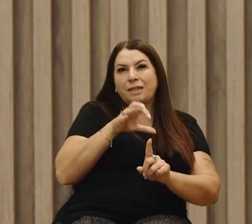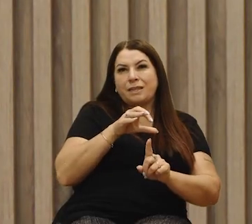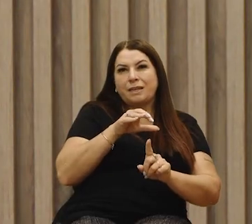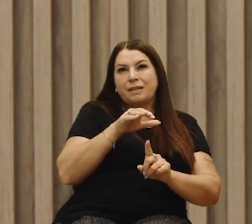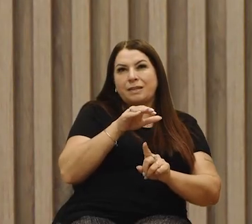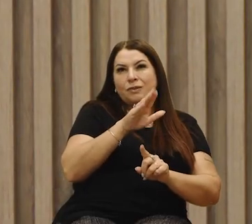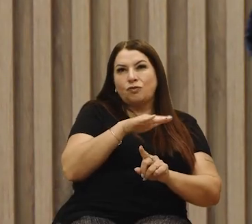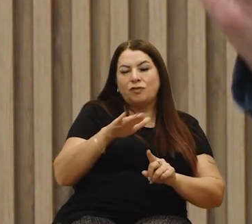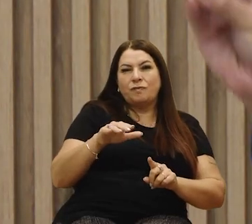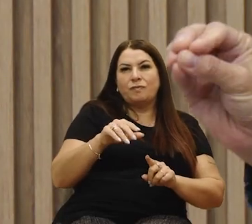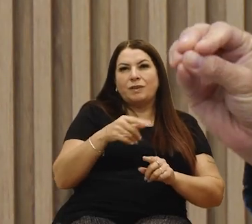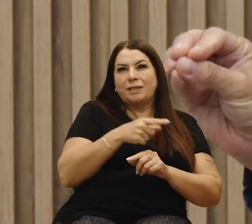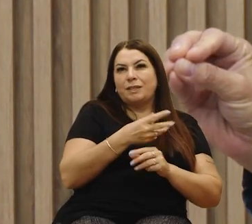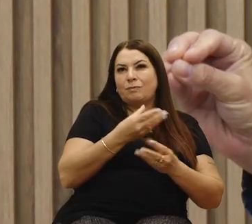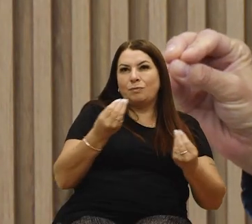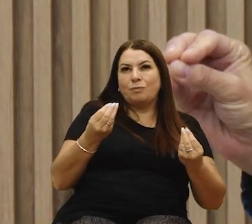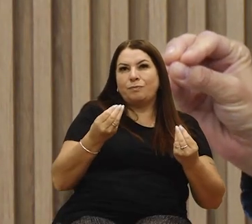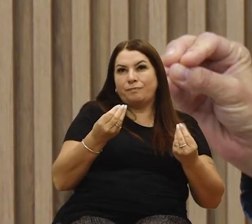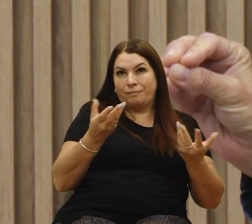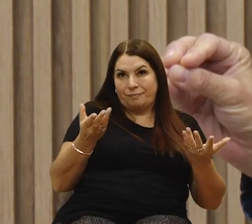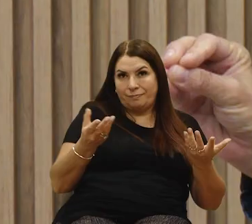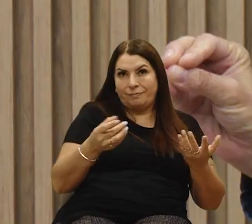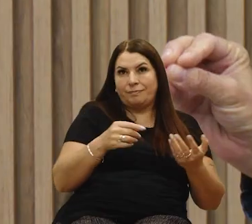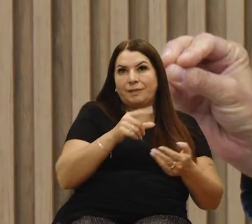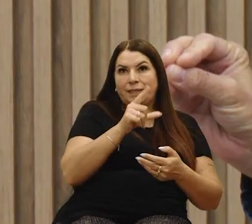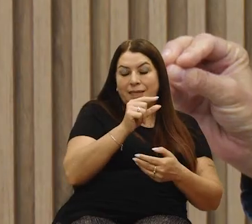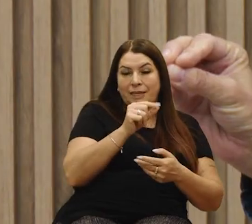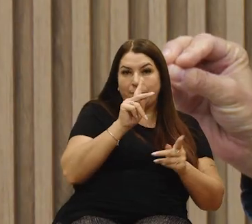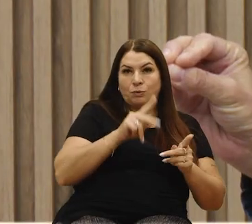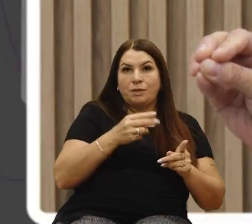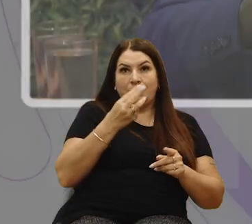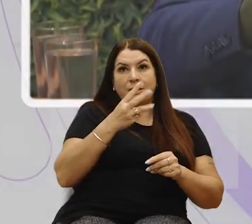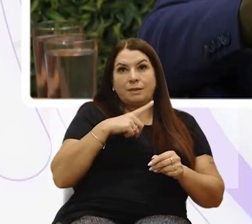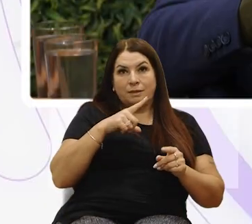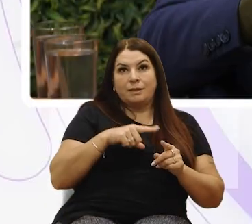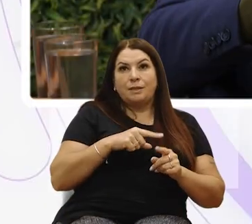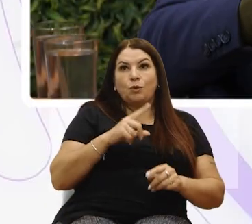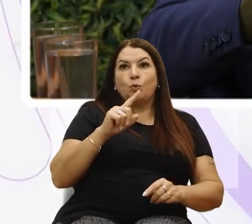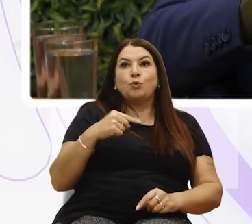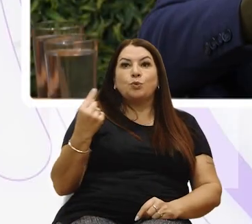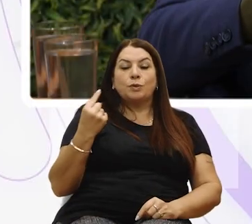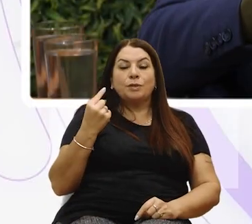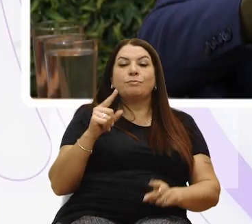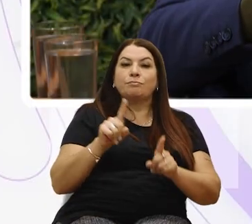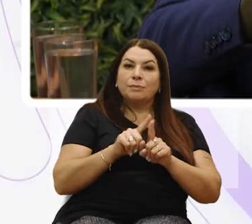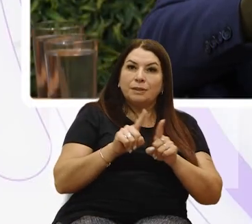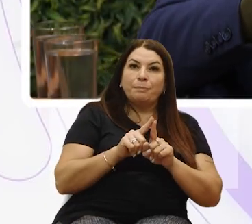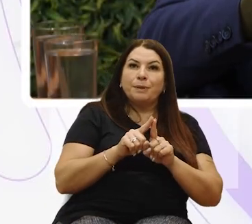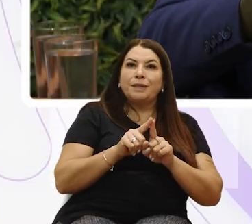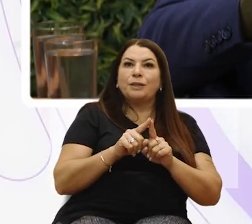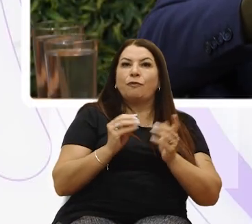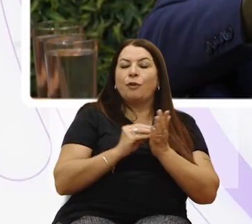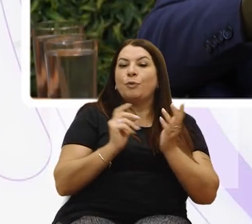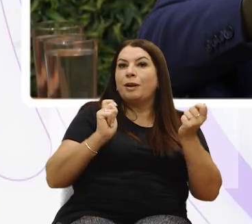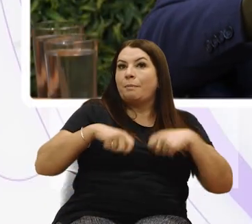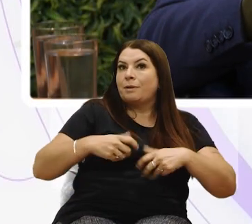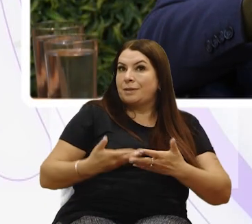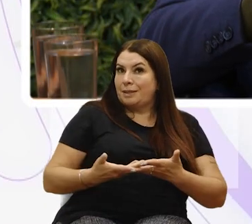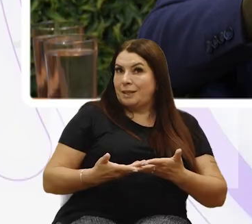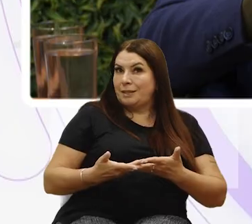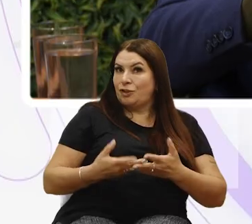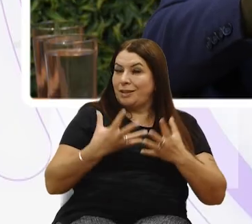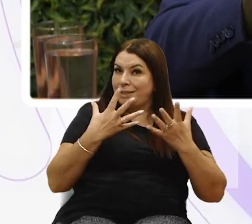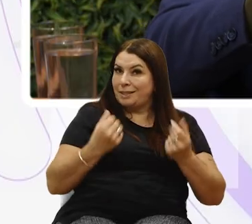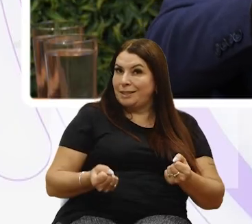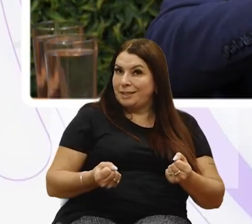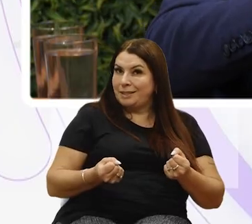10, 3 são afetados pela tristeza. Que tem e a solidão. Mas que tem muito a ver também com a incapacidade de